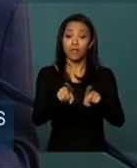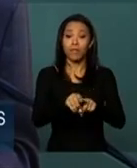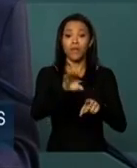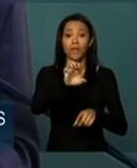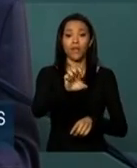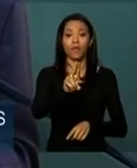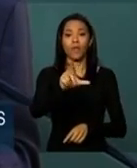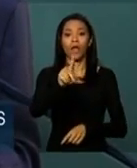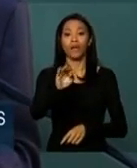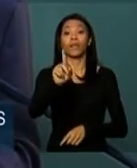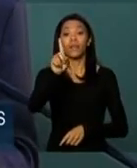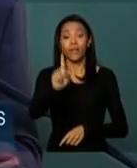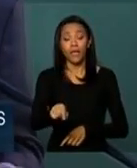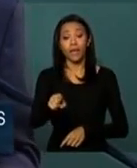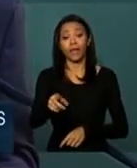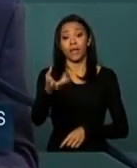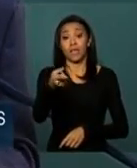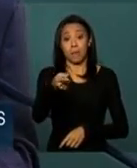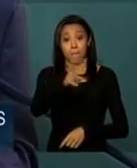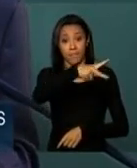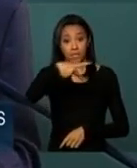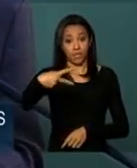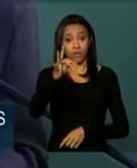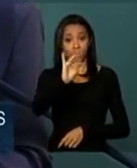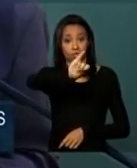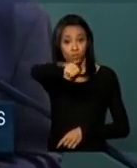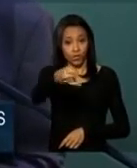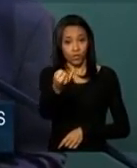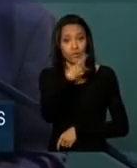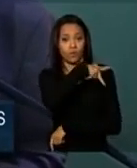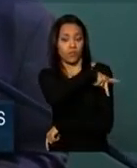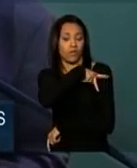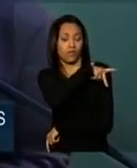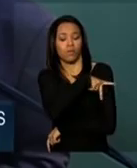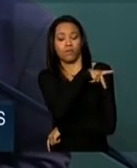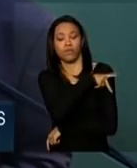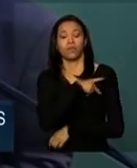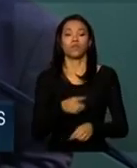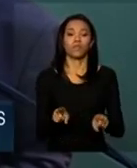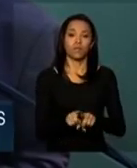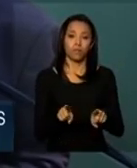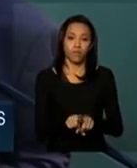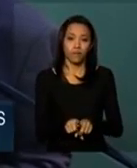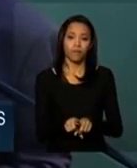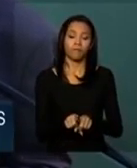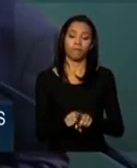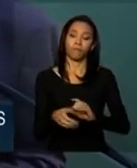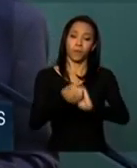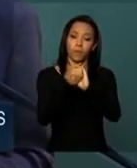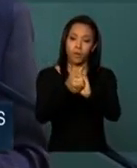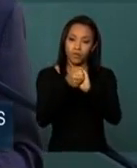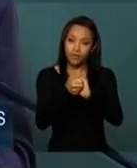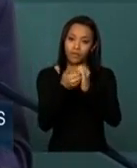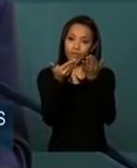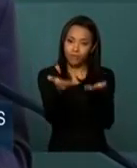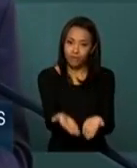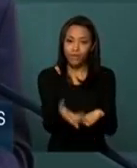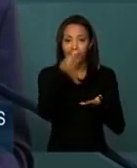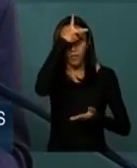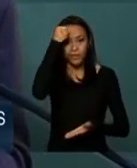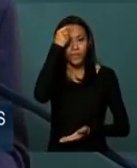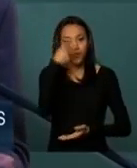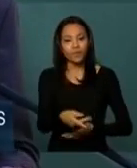Pinheiro, presidente do Tribunal de Justiça do Piauí, cumprimentar o anfitrião, nosso prefeito Firmino Filho, que